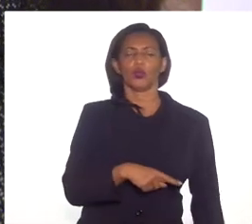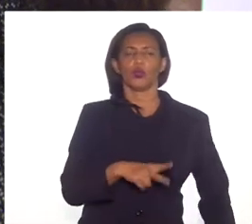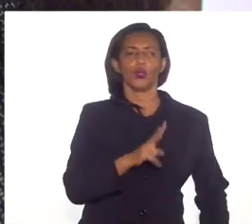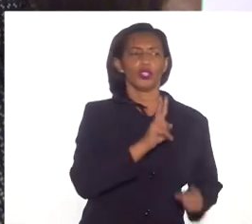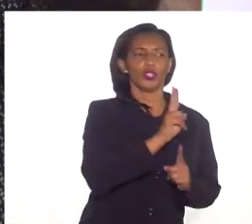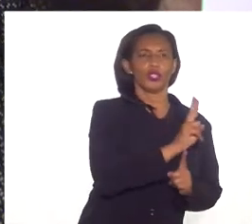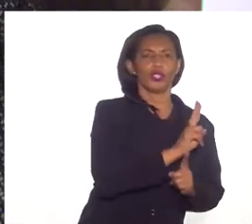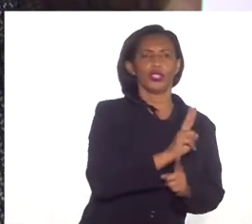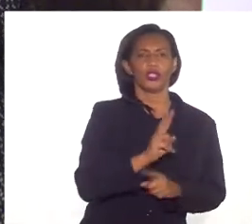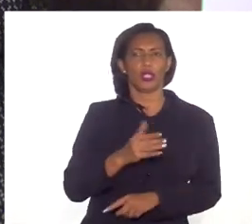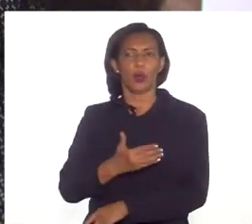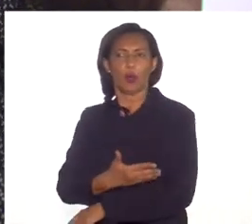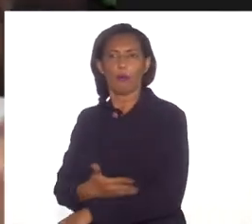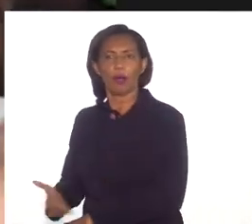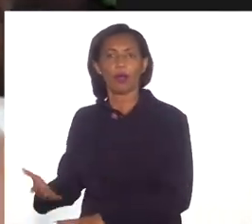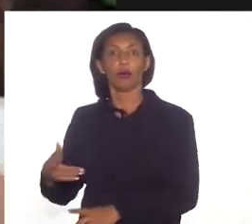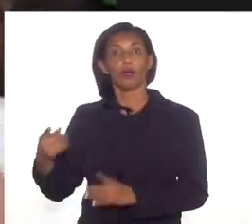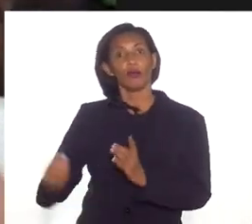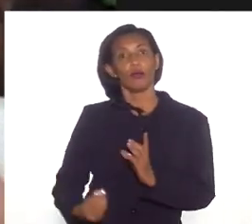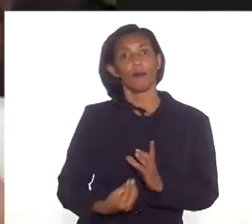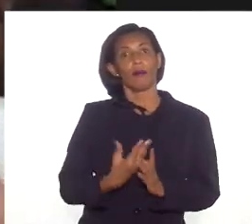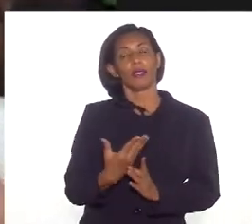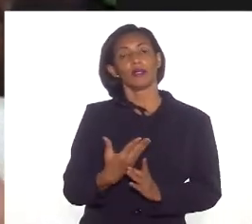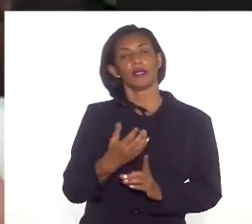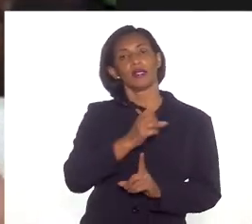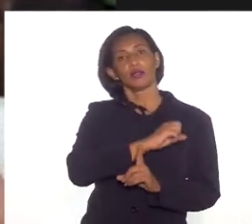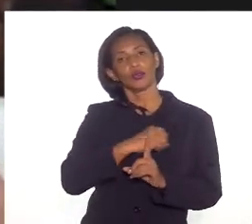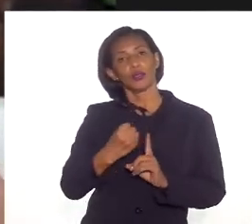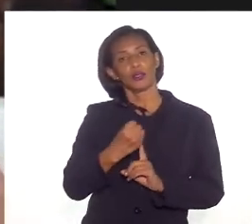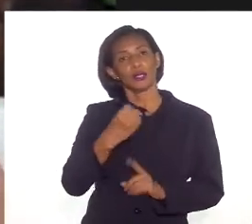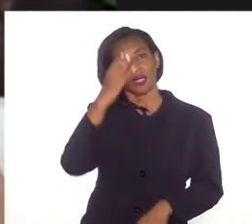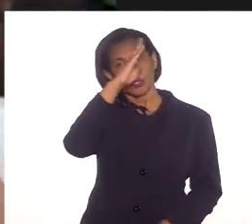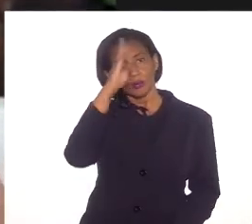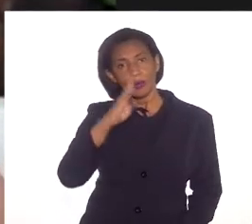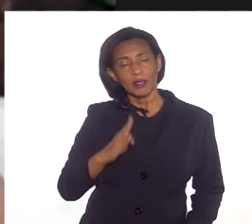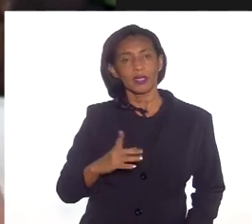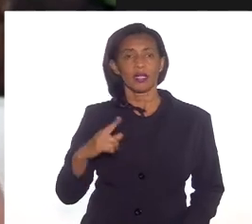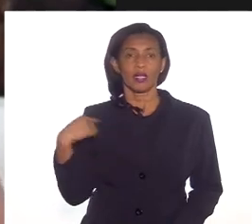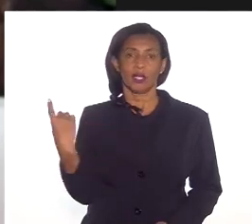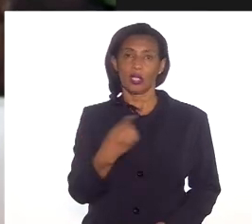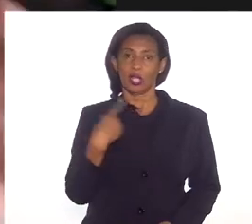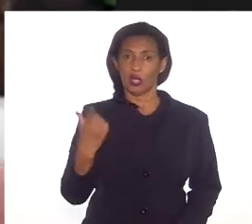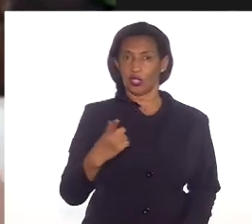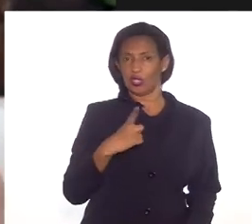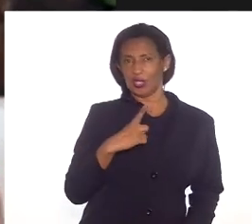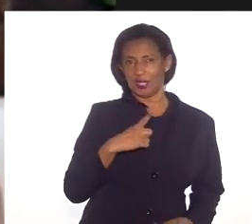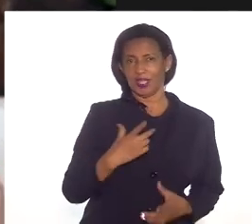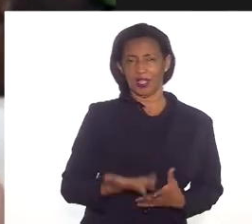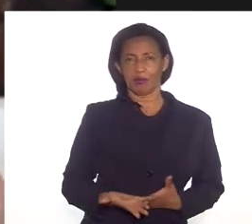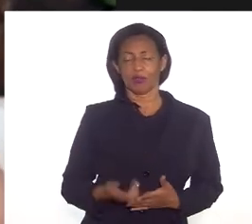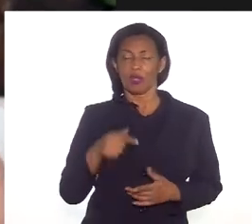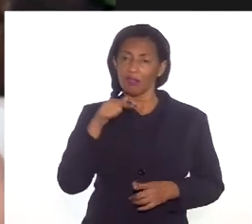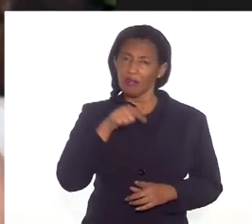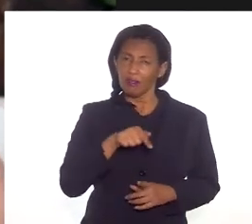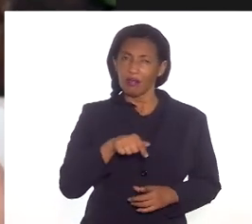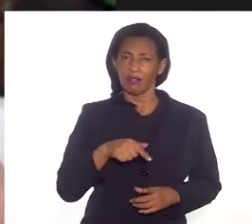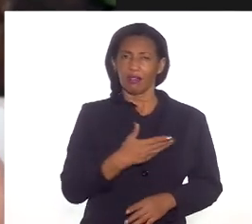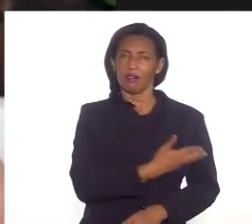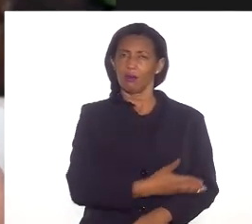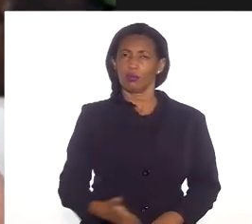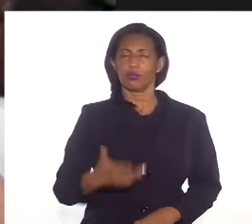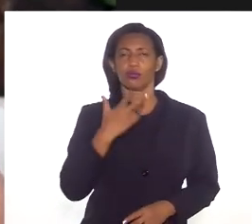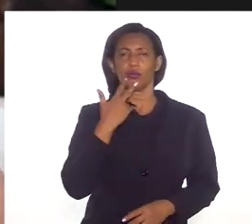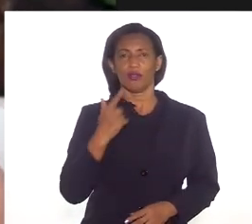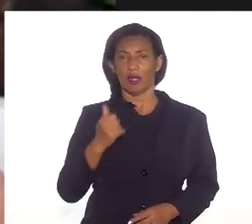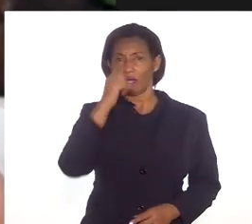branco, e foi compondo a sociedade brasileira que nós temos. Ora, e é daí justamente que eu costumo